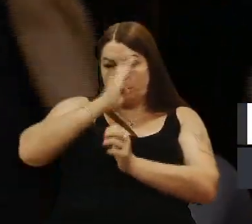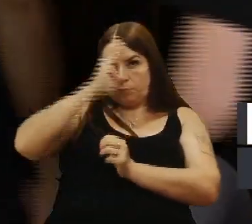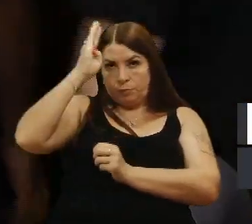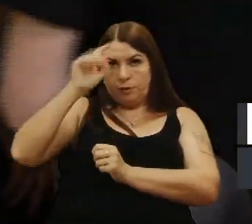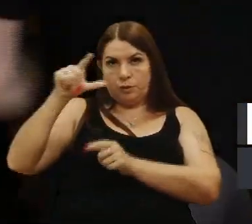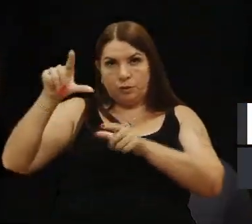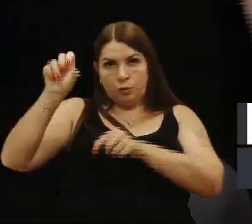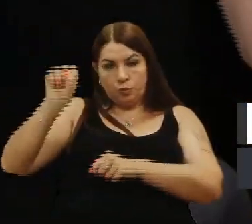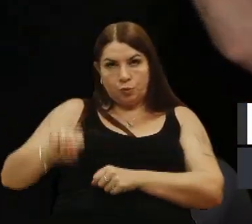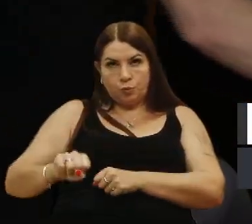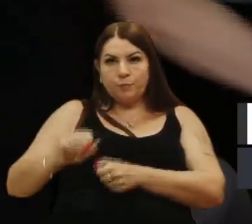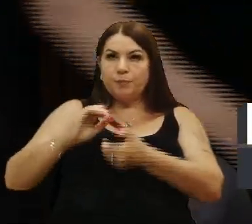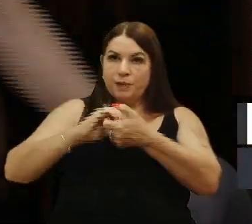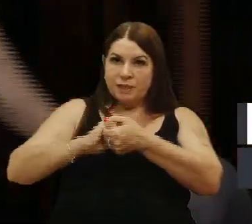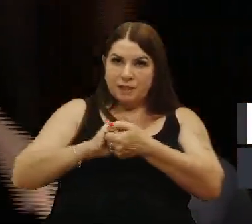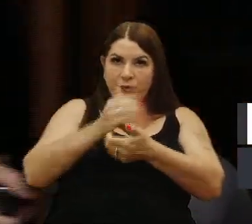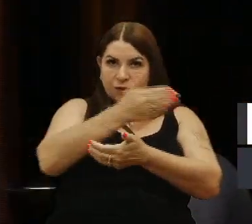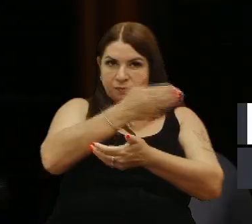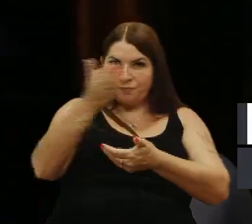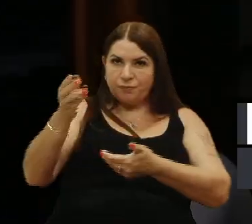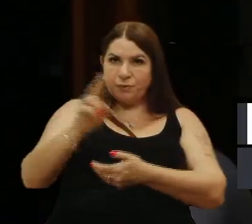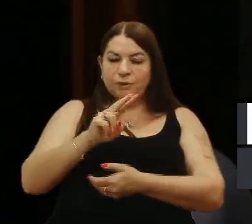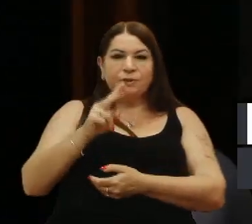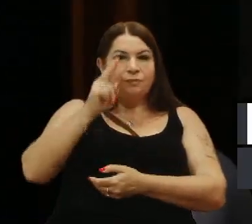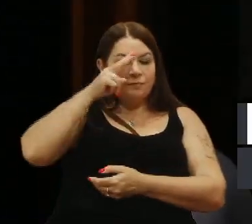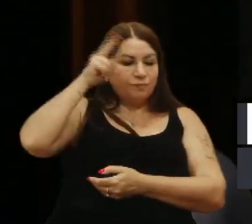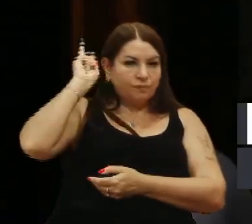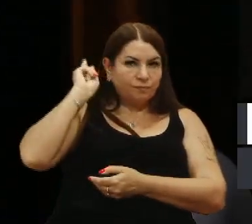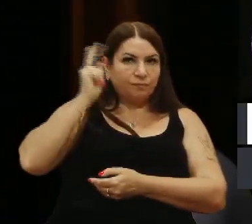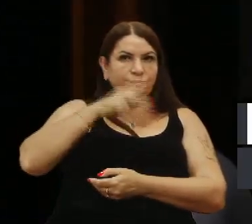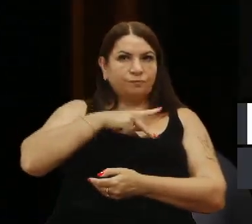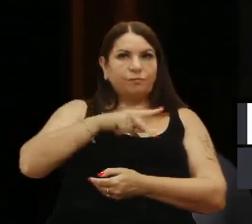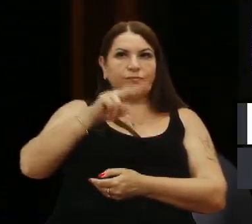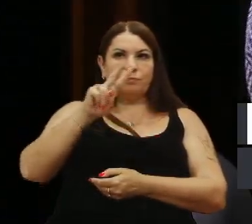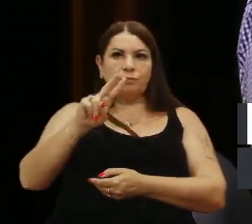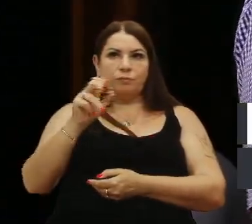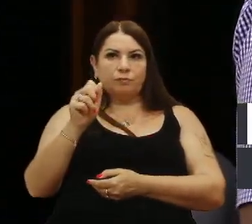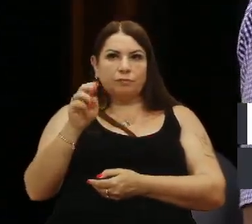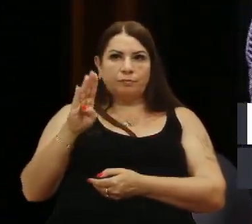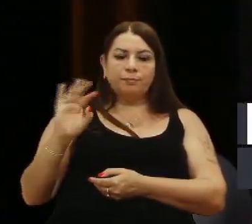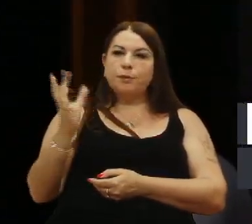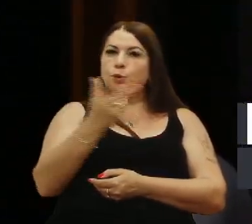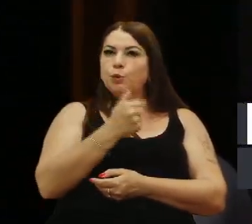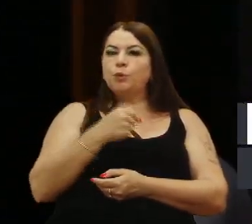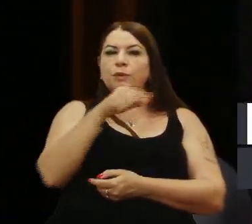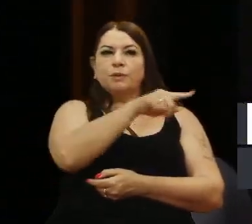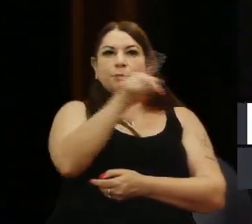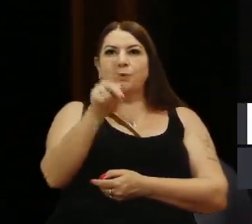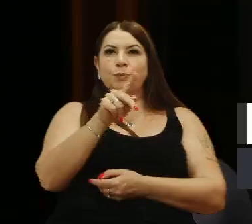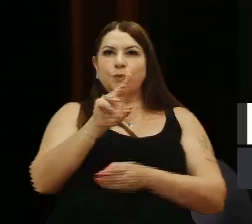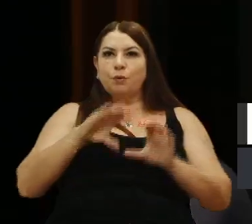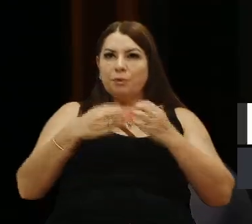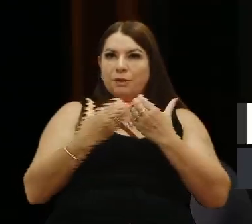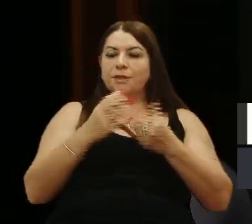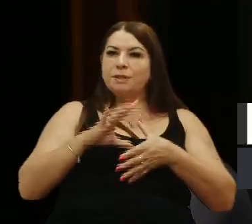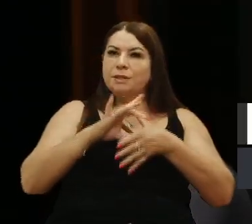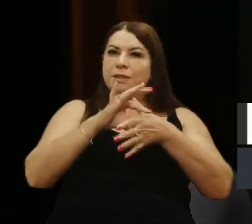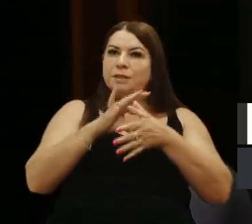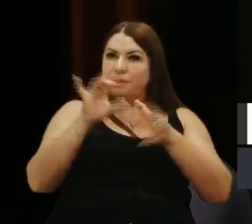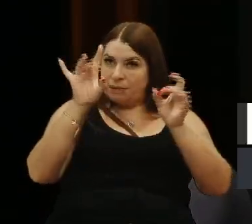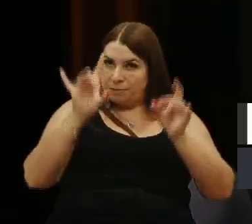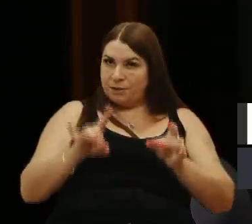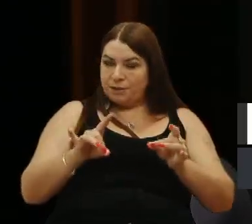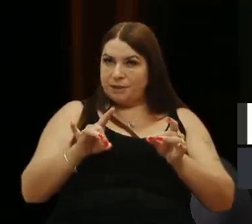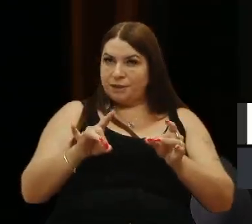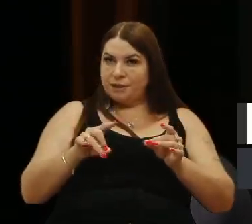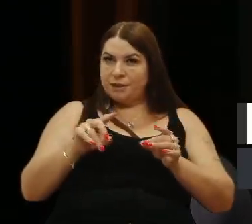Sul. Quero saudar aqui, em nome do Valdir Walter, presidente da UAB, a todos os comunitaristas, especialmente